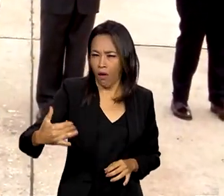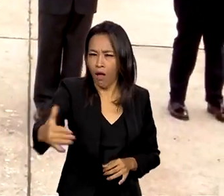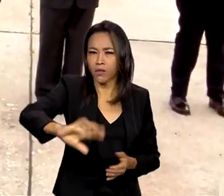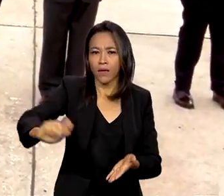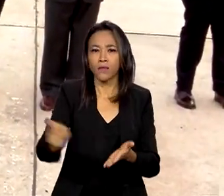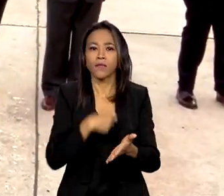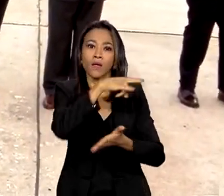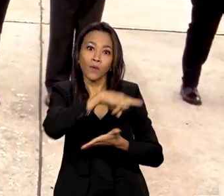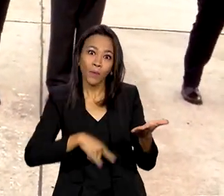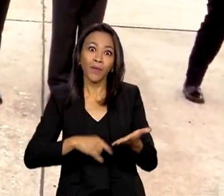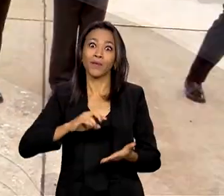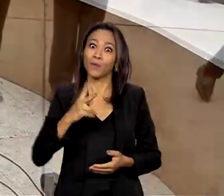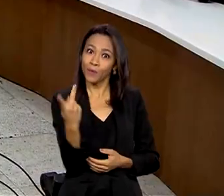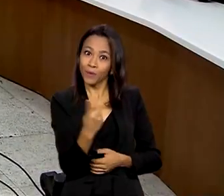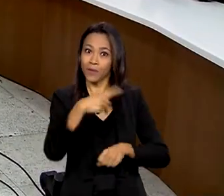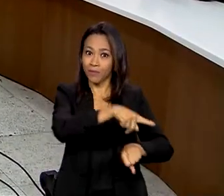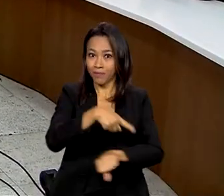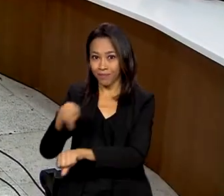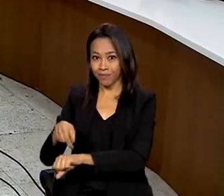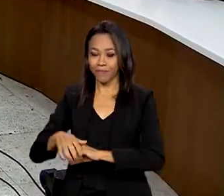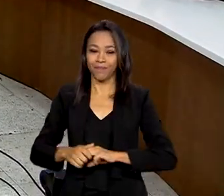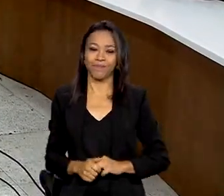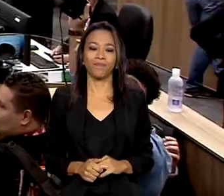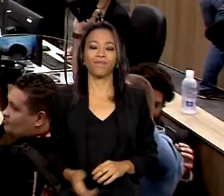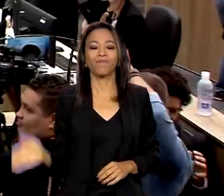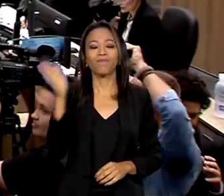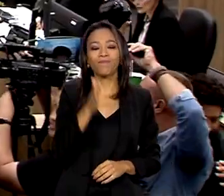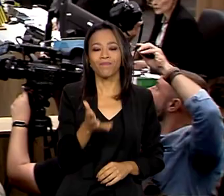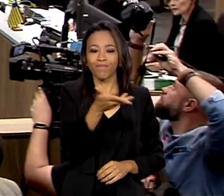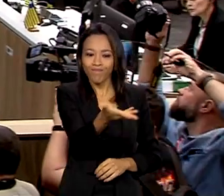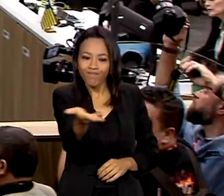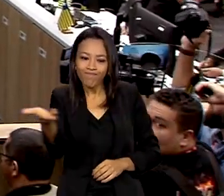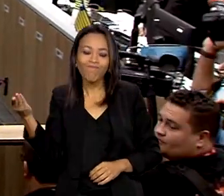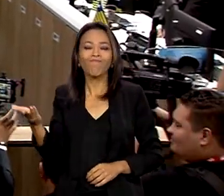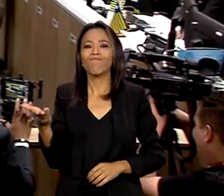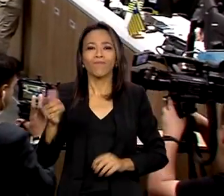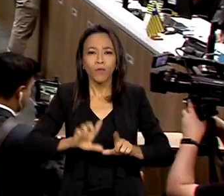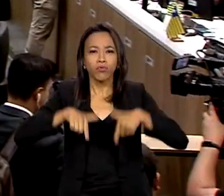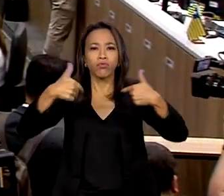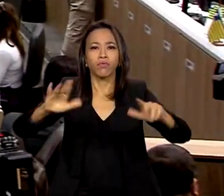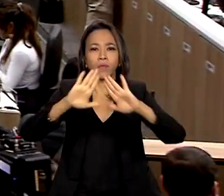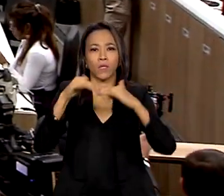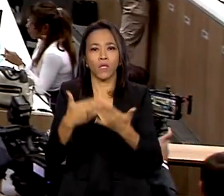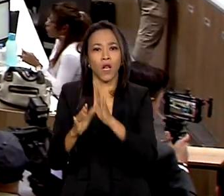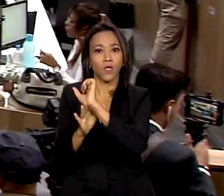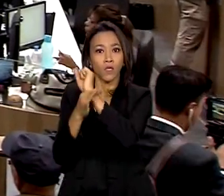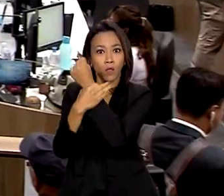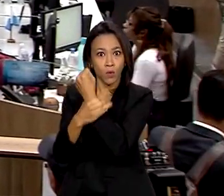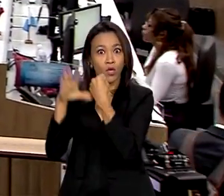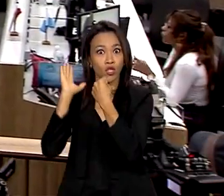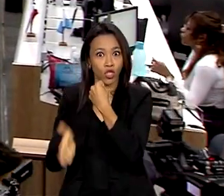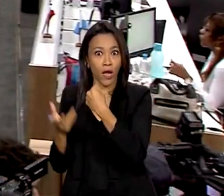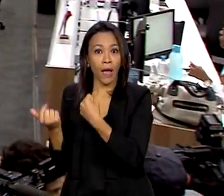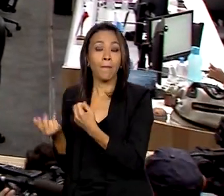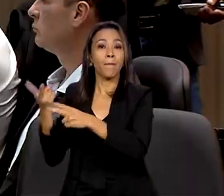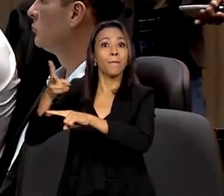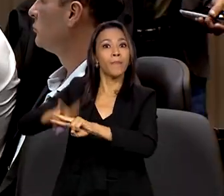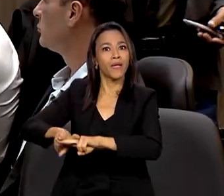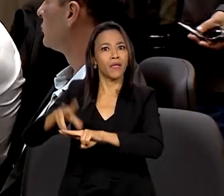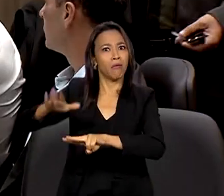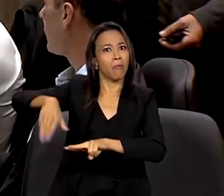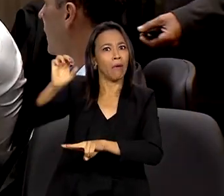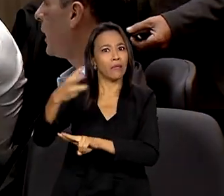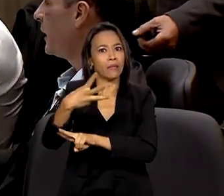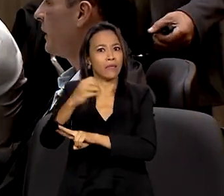com Portugal e Espanha. Operação Escola Segura. A força-tarefa que já prendeu mais de 300 pessoas em